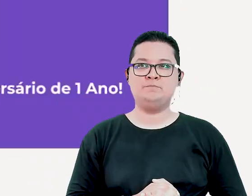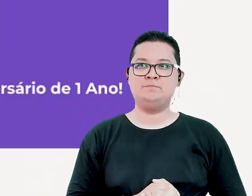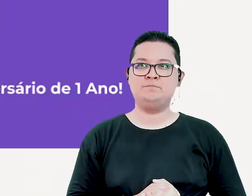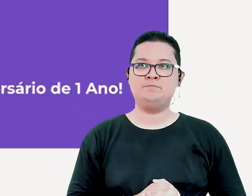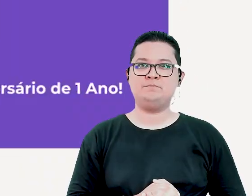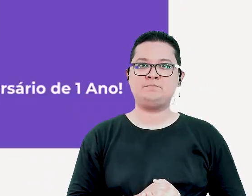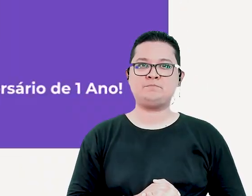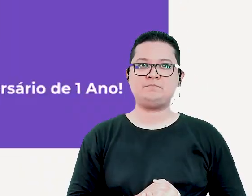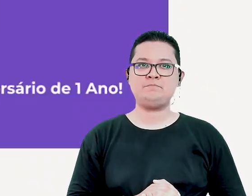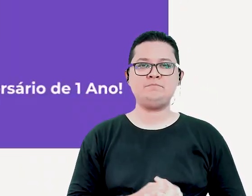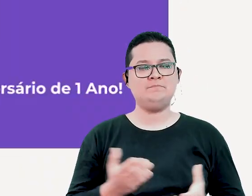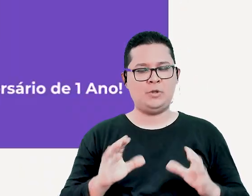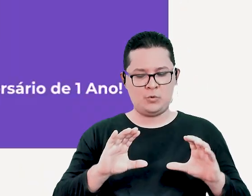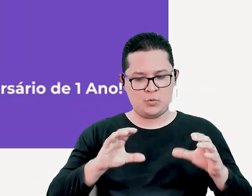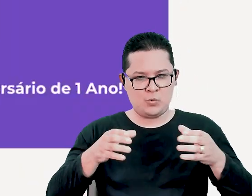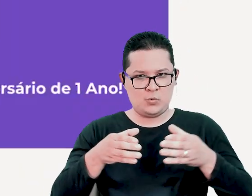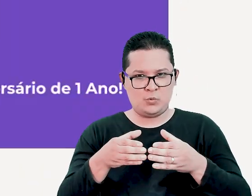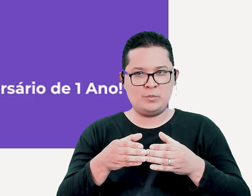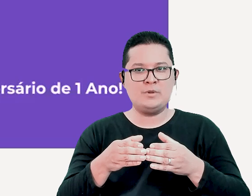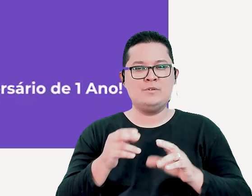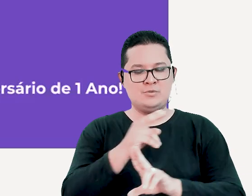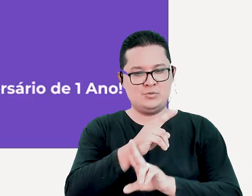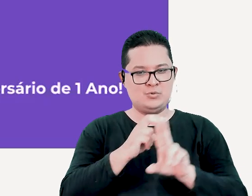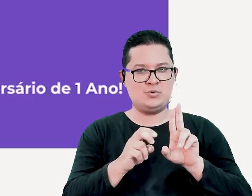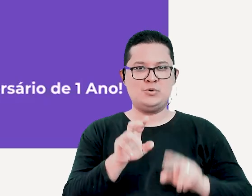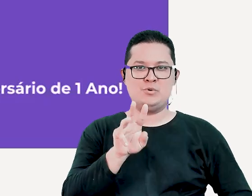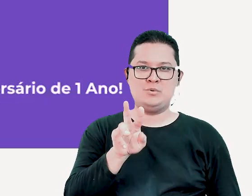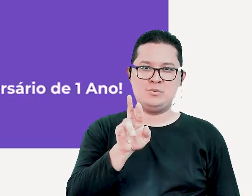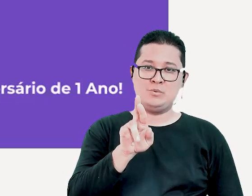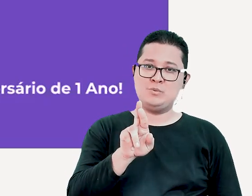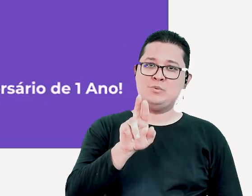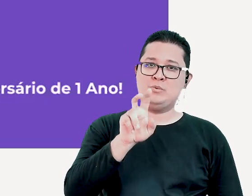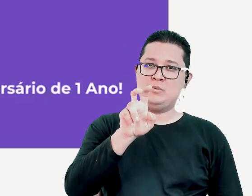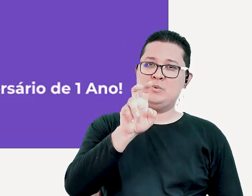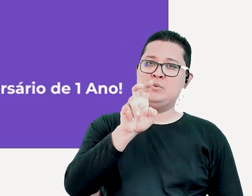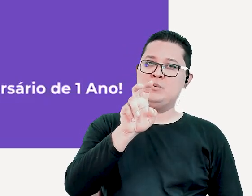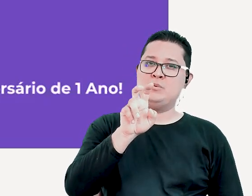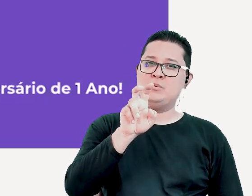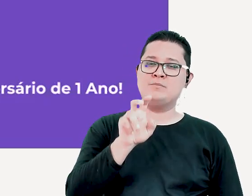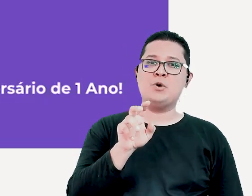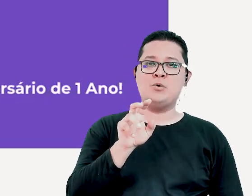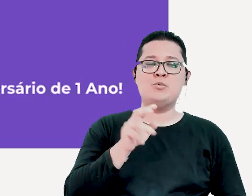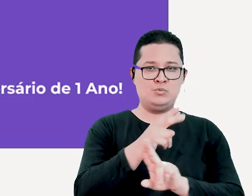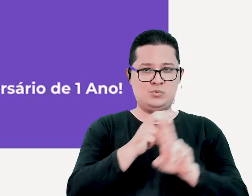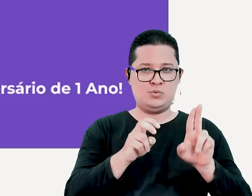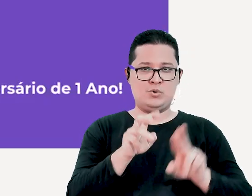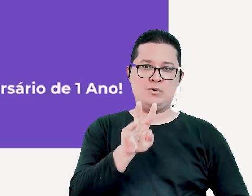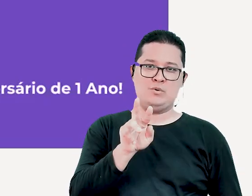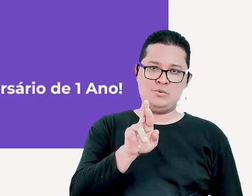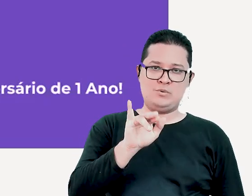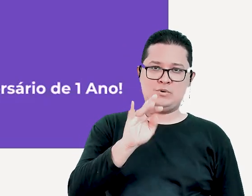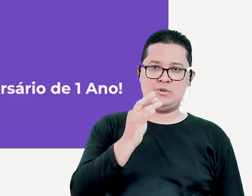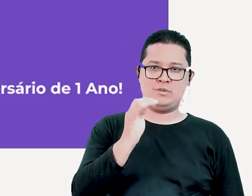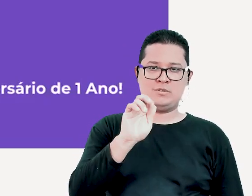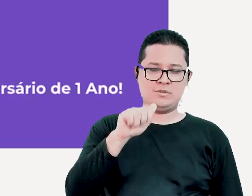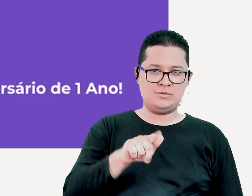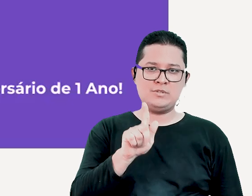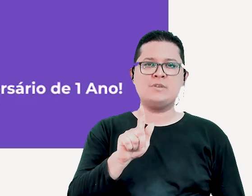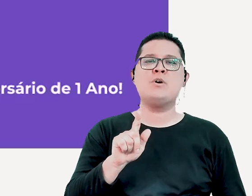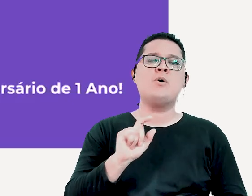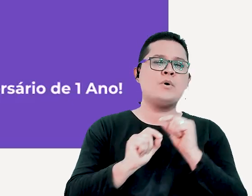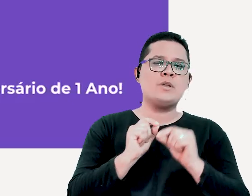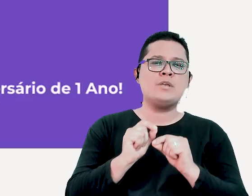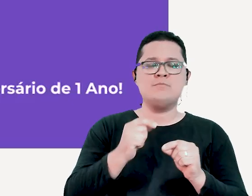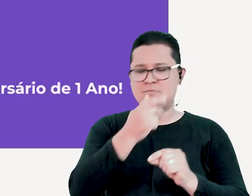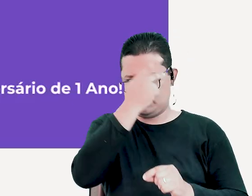O Clube do UX Writing é uma comunidade para pessoas que trabalham com UX Writing, Content Design, Content Writer, enfim.